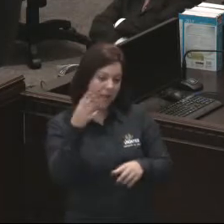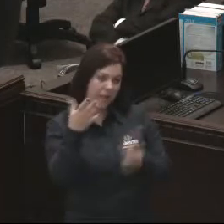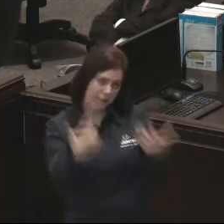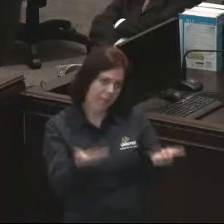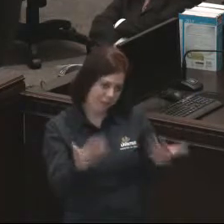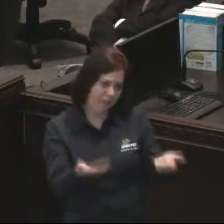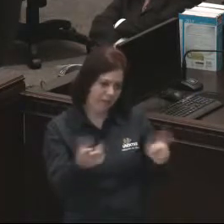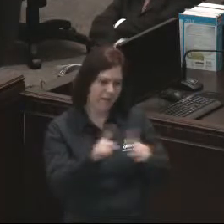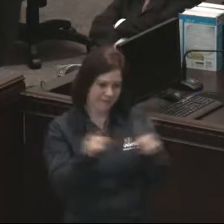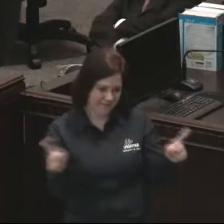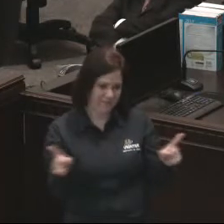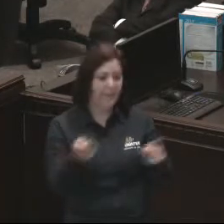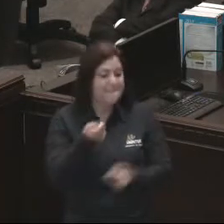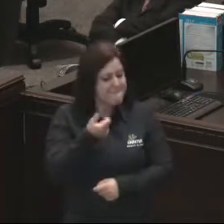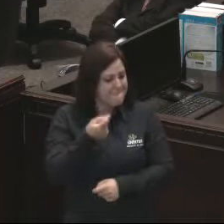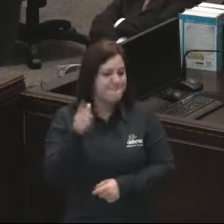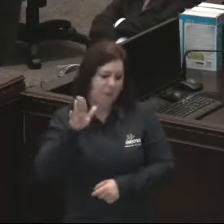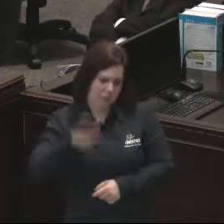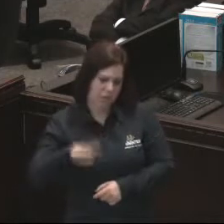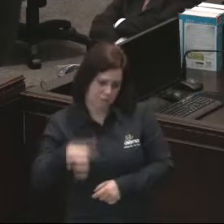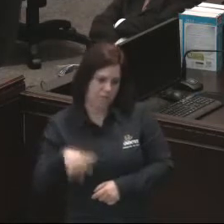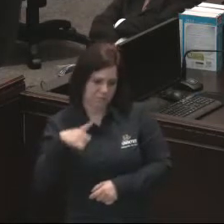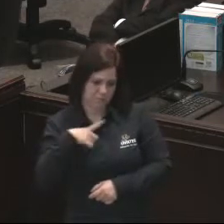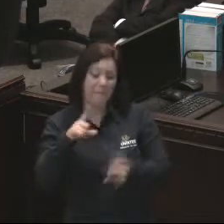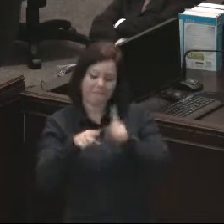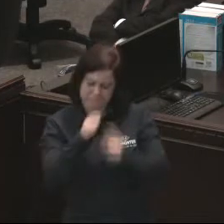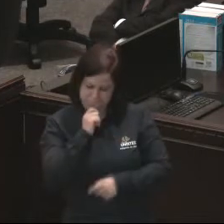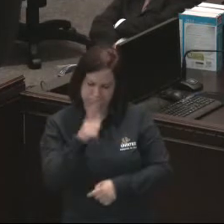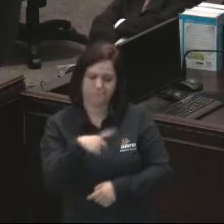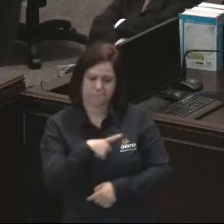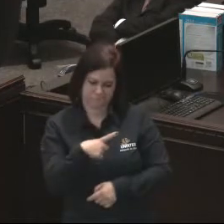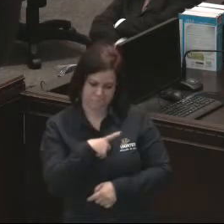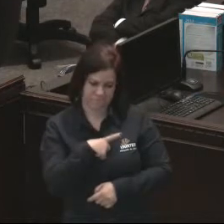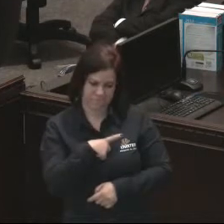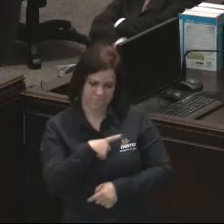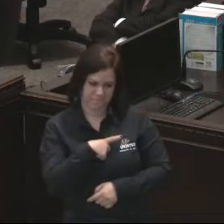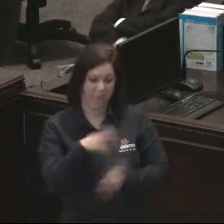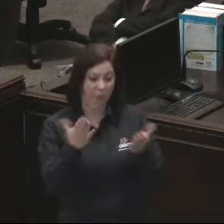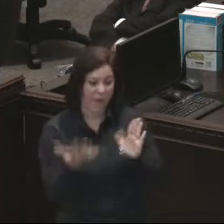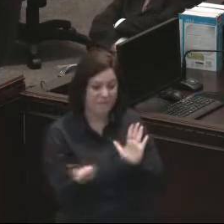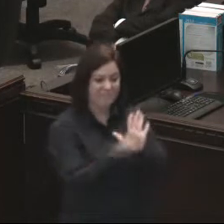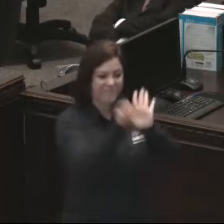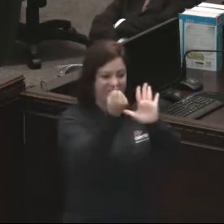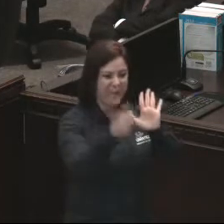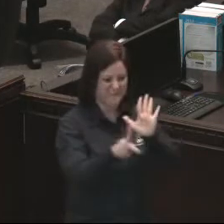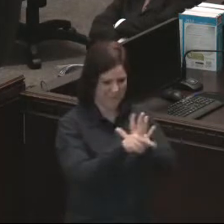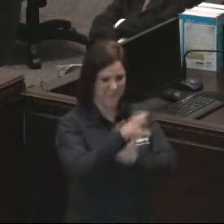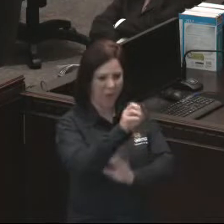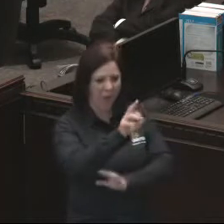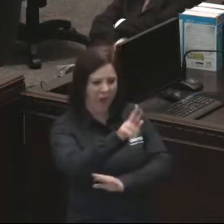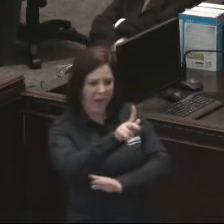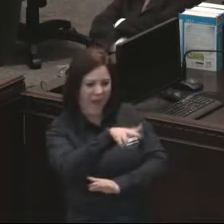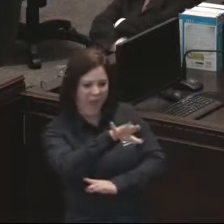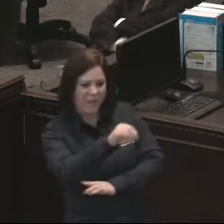provavelmente terão menos resíduos, não vão ter resíduos de agrotóxicos, né? Agora, esse selo de orgânico, eu realmente não posso